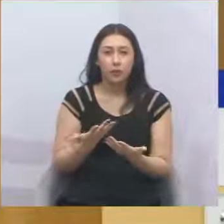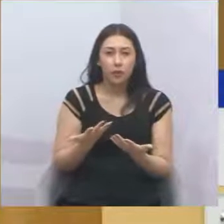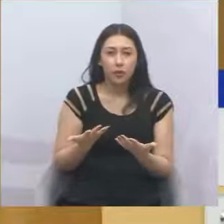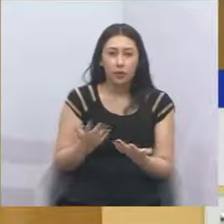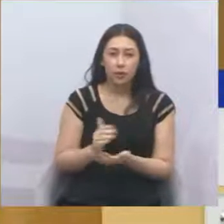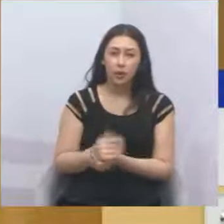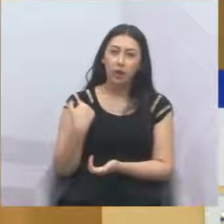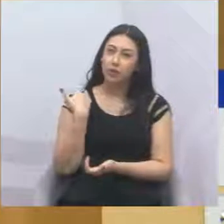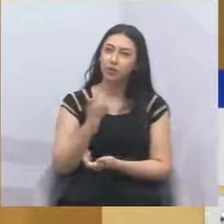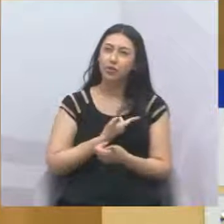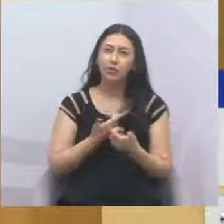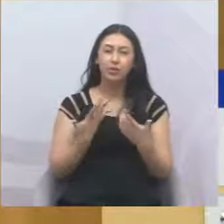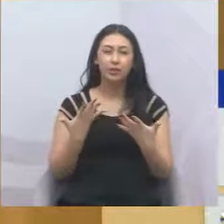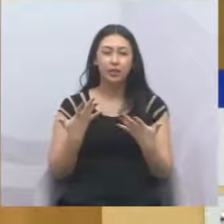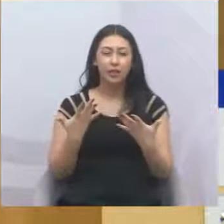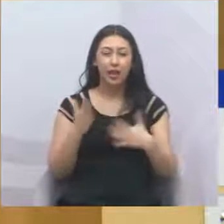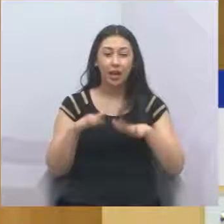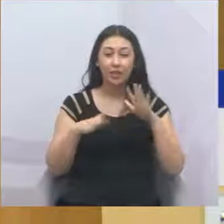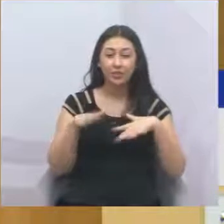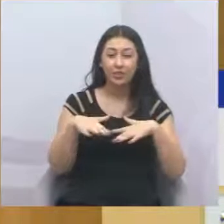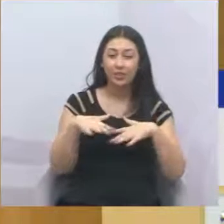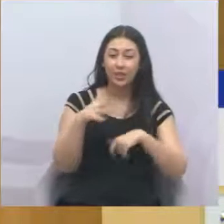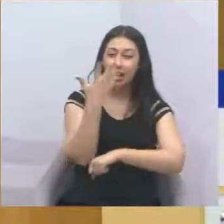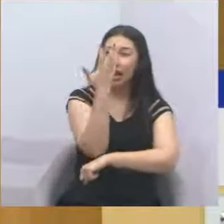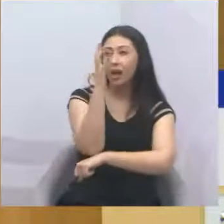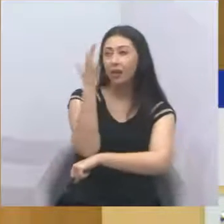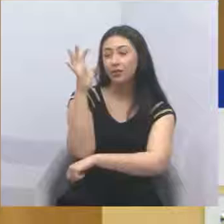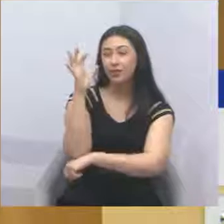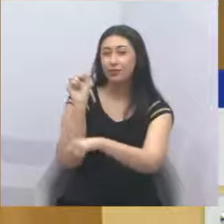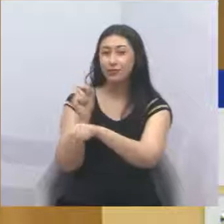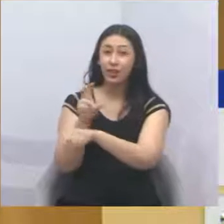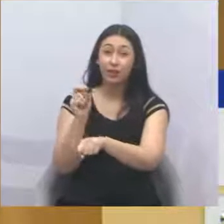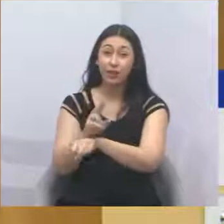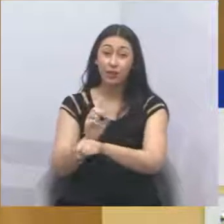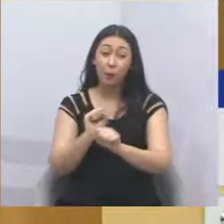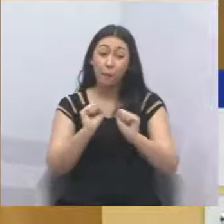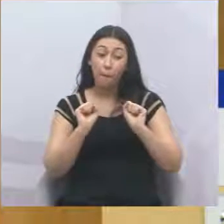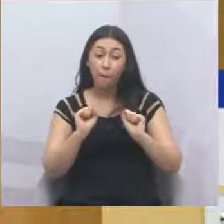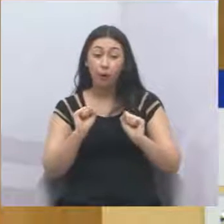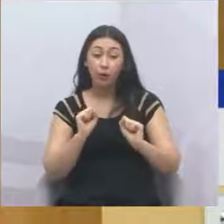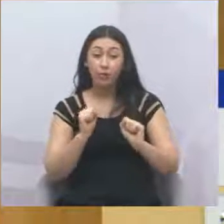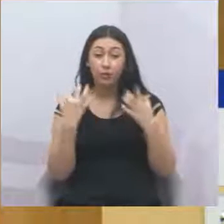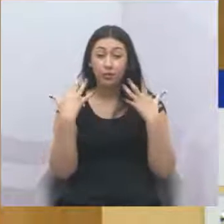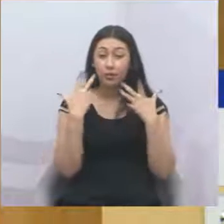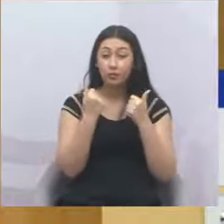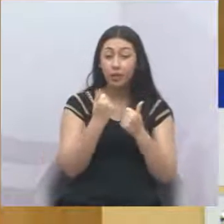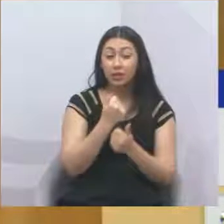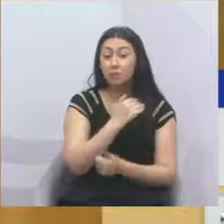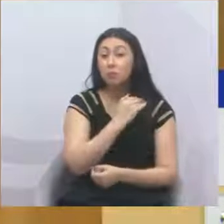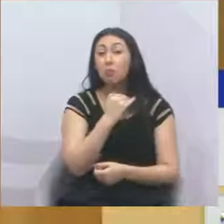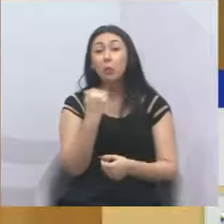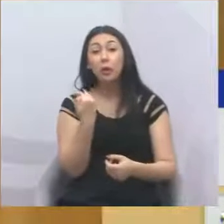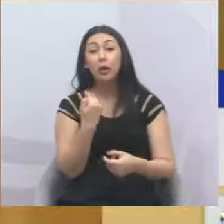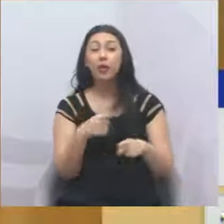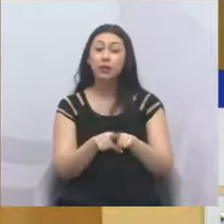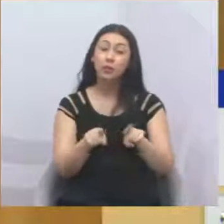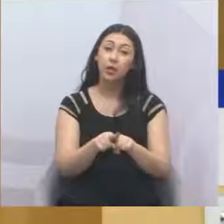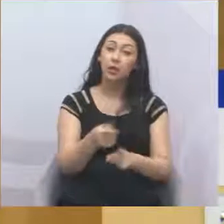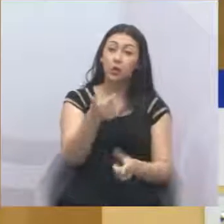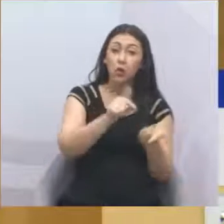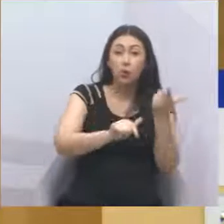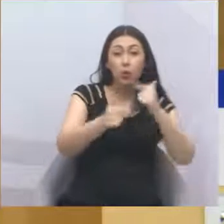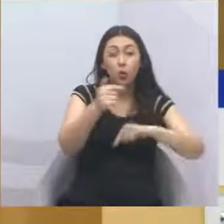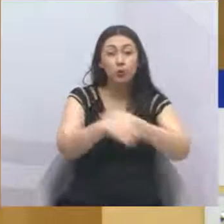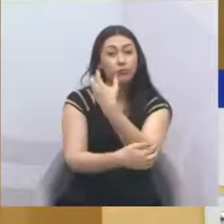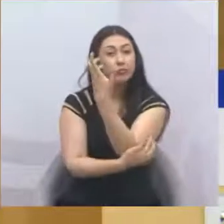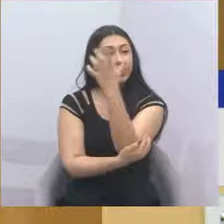para que não tenhamos a flora prejudicada e, entre outras consequências, colocando em risco as demais espécies nativas que